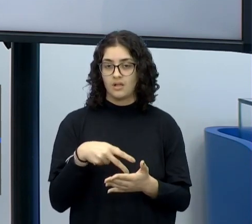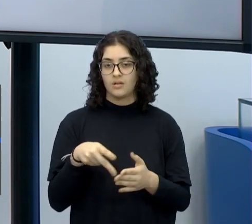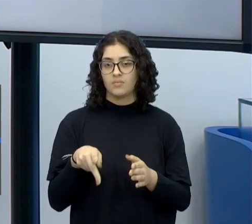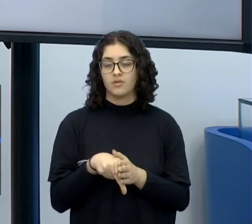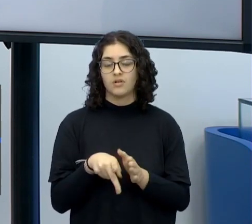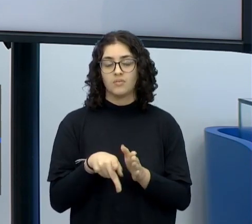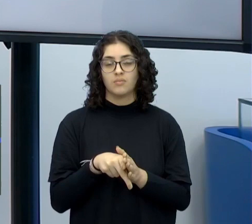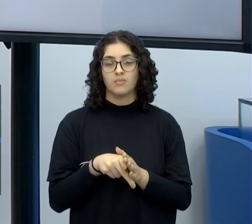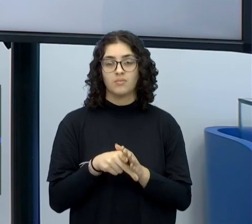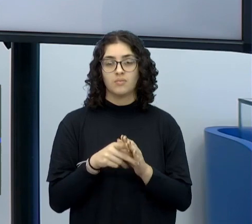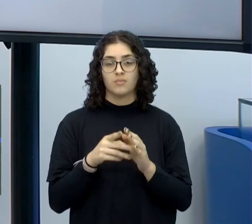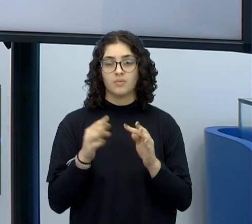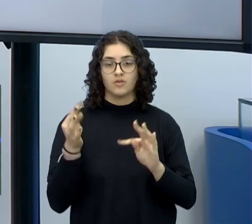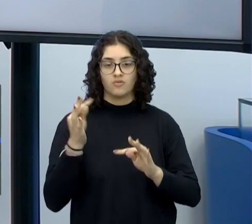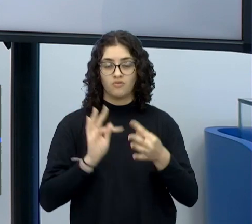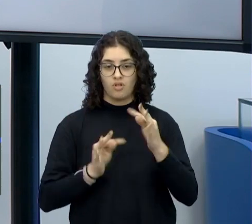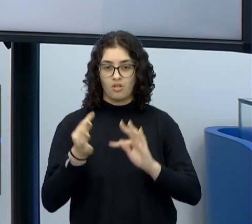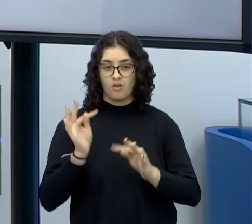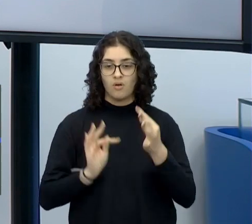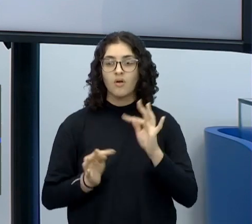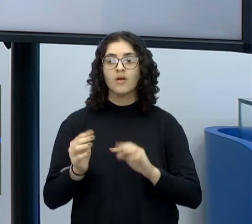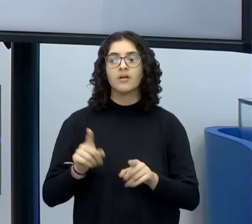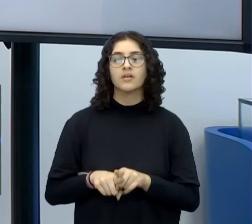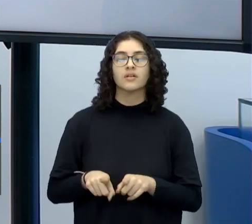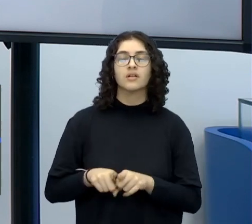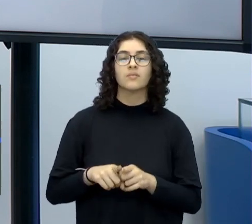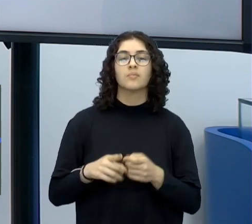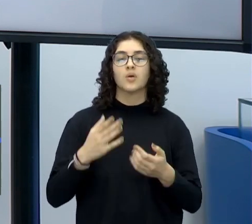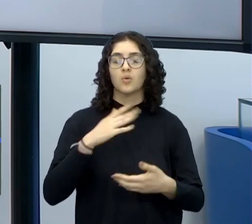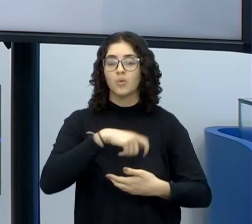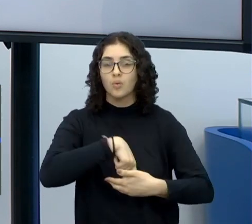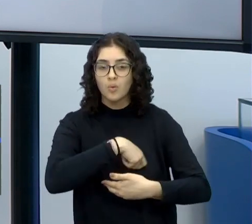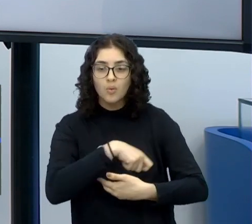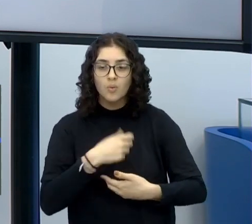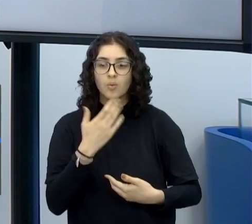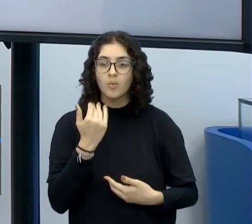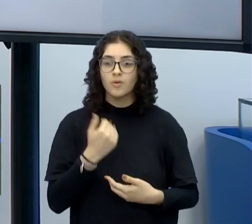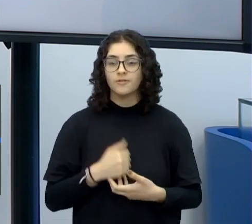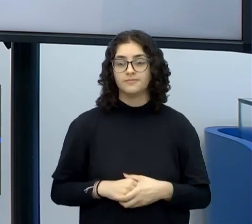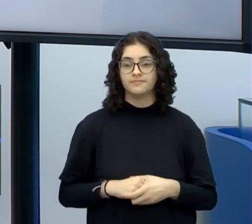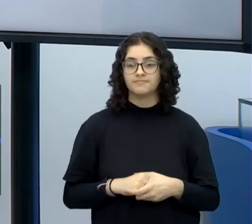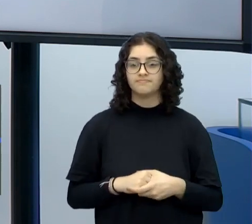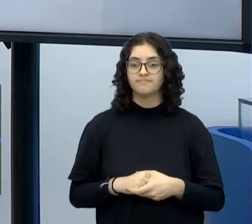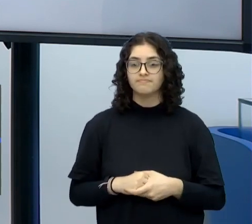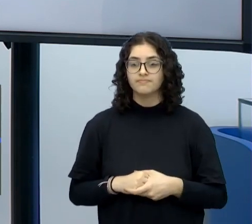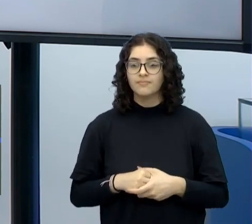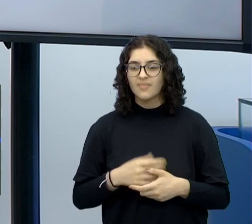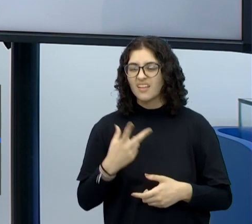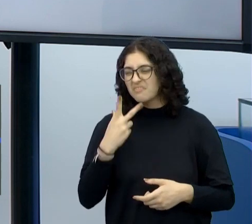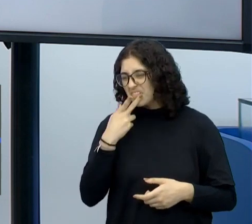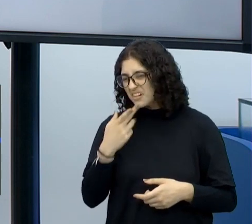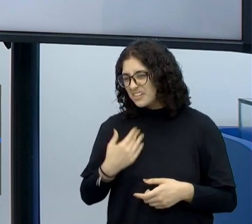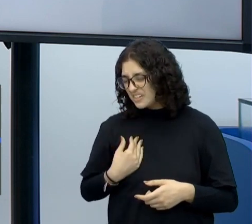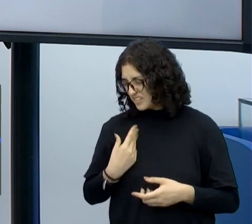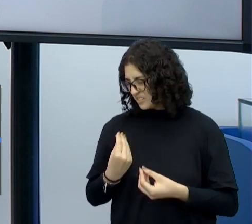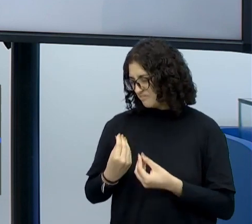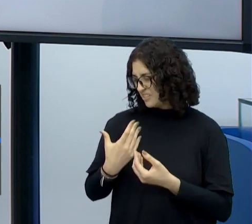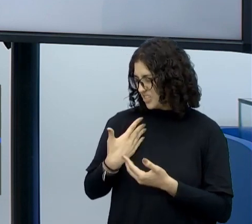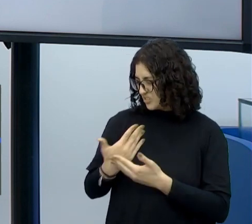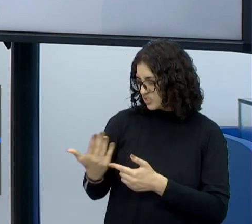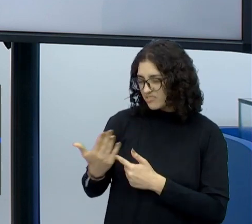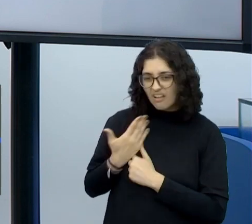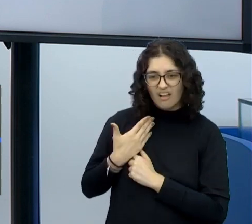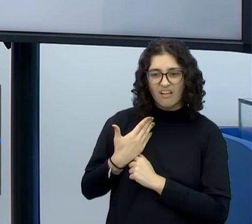as vestimentas, a tradição, a questão da culinária. Então, às vezes a gente pensa, isso não vai me agregar em nada. Muito